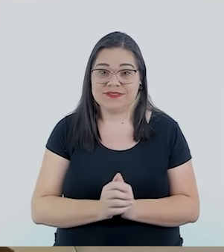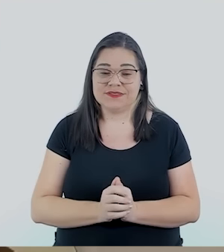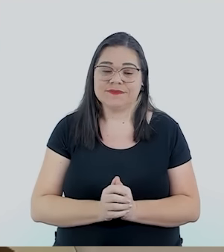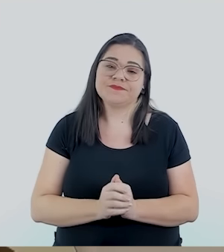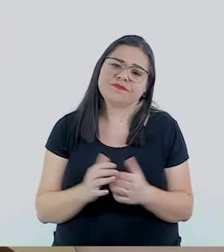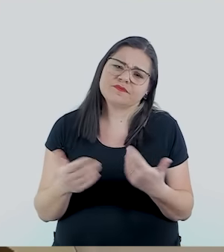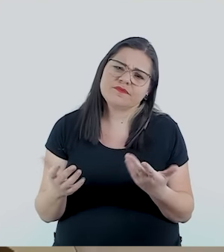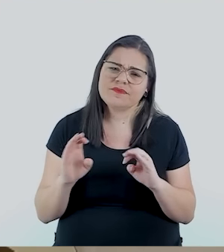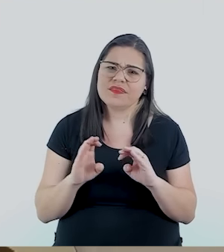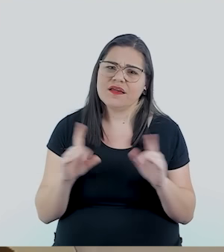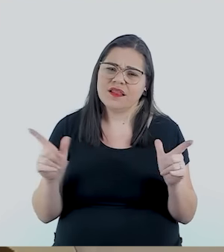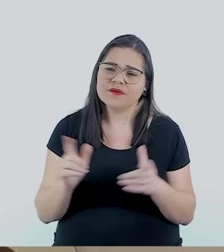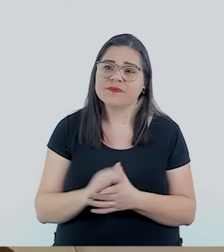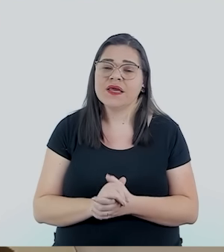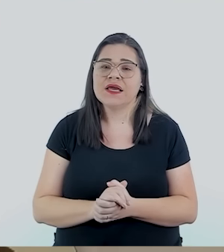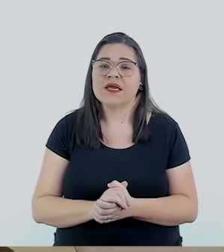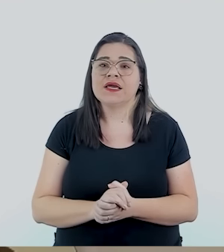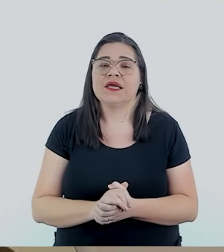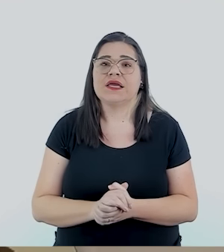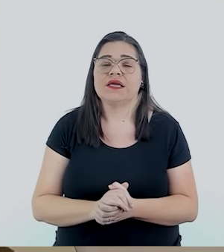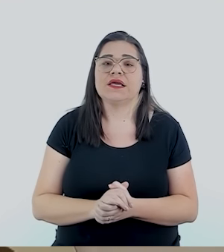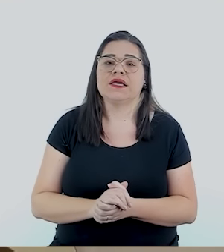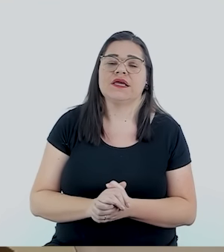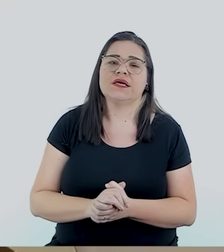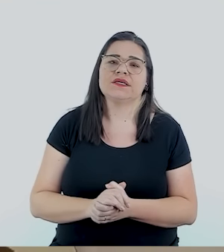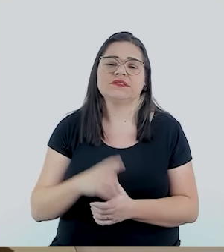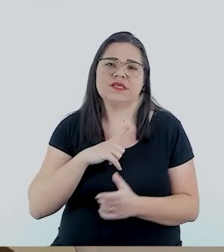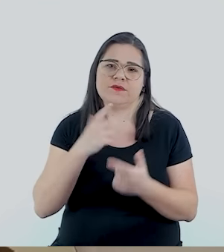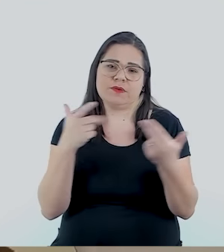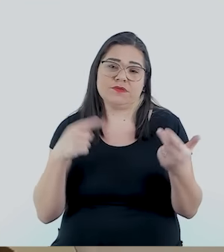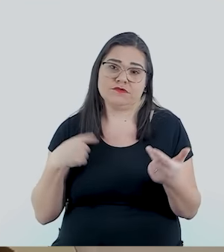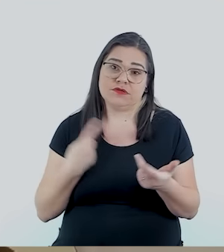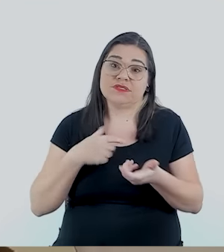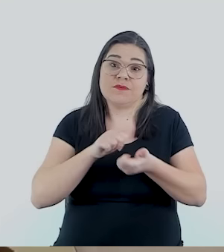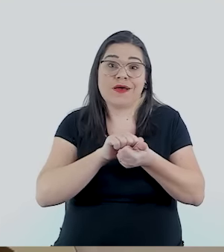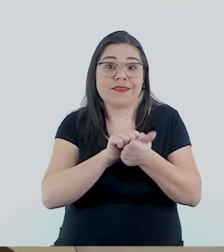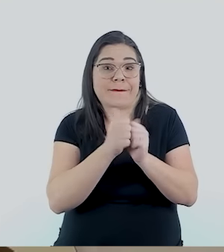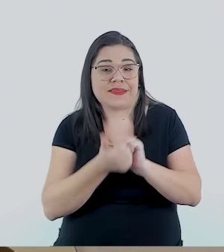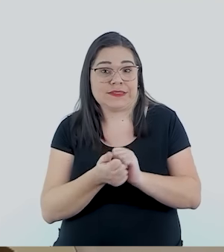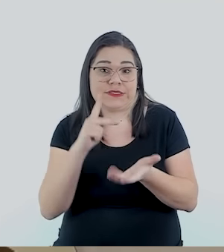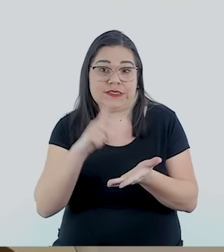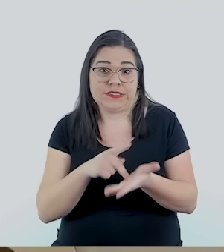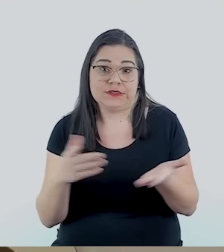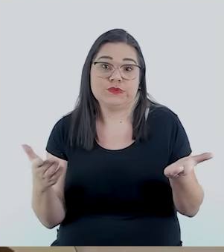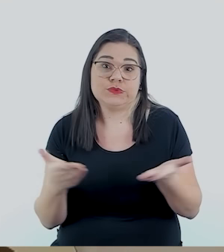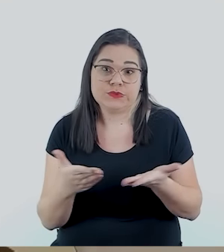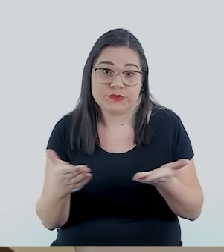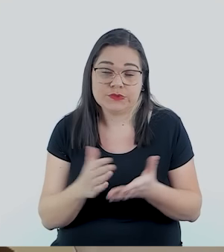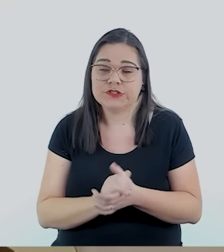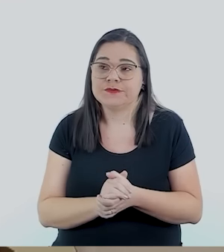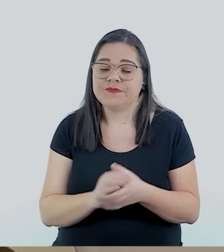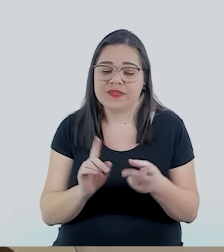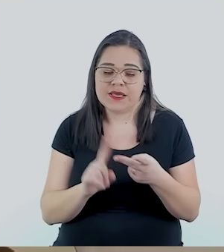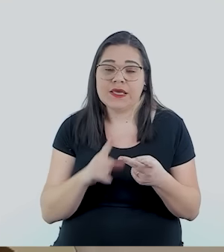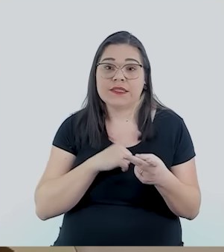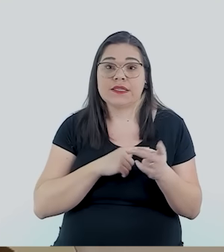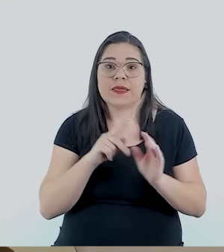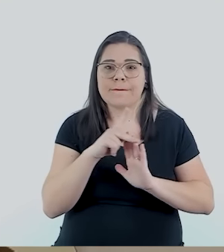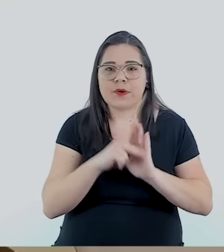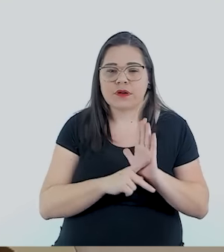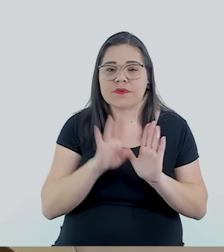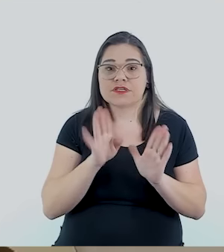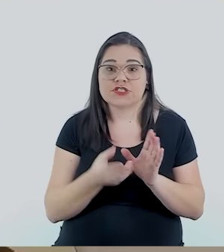Claro eh tem uma questão que que eu acho que a gente tá se adaptando a essa nova realidade e tem os programas que já foram